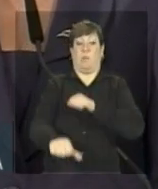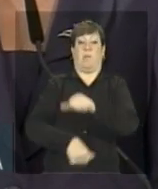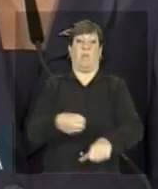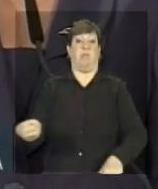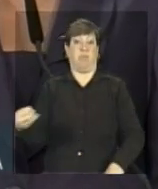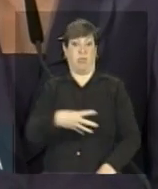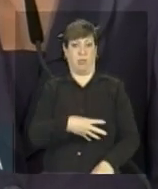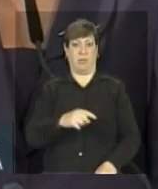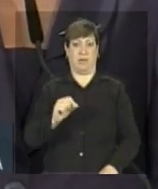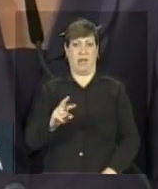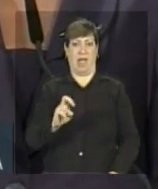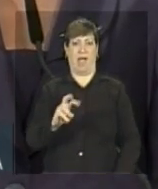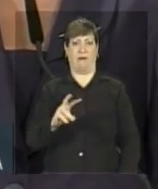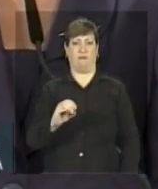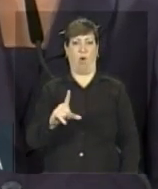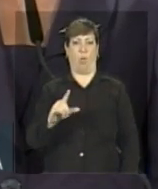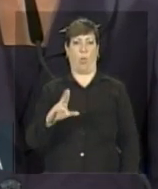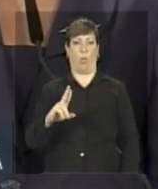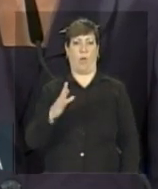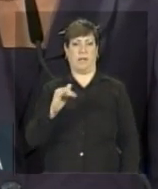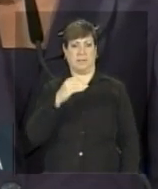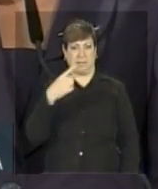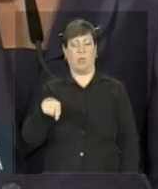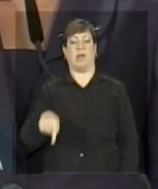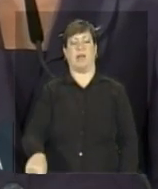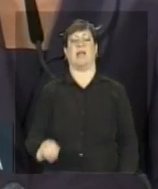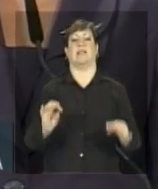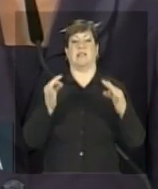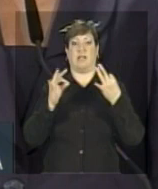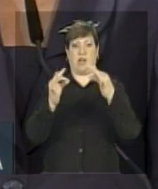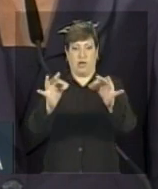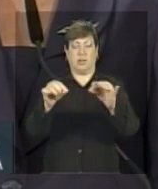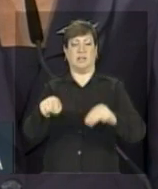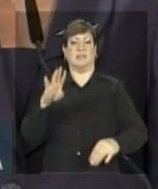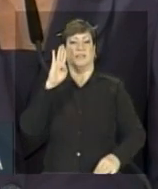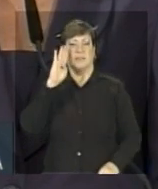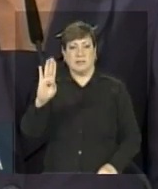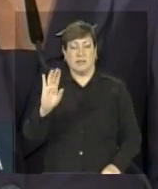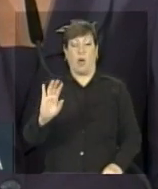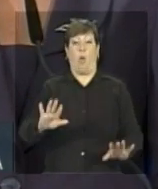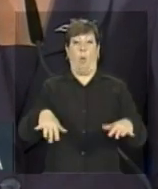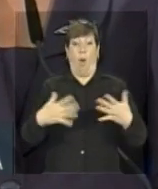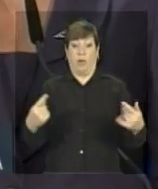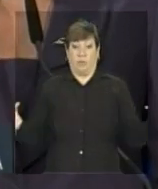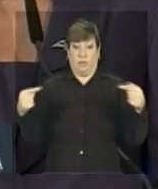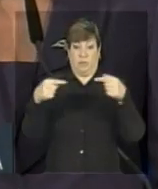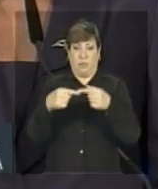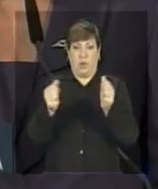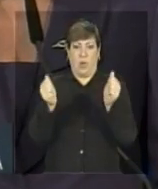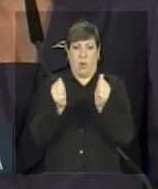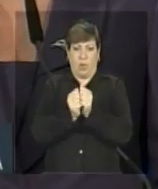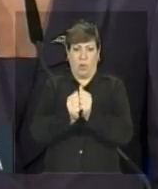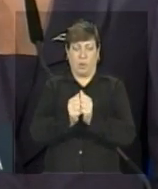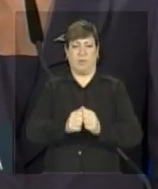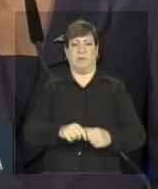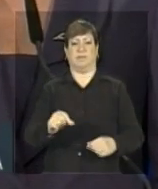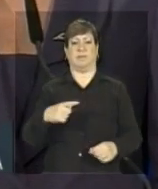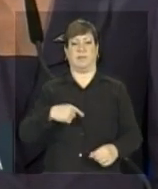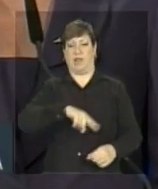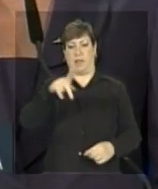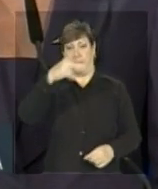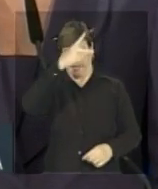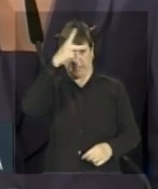que, necessariamente, a tecnologia, quando submetida aos interesses humanos,